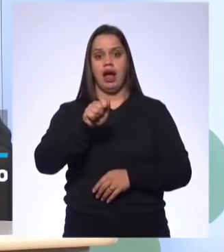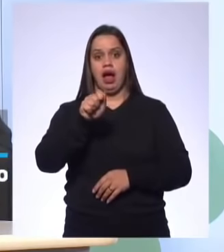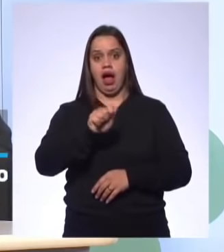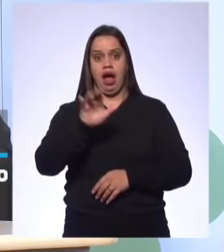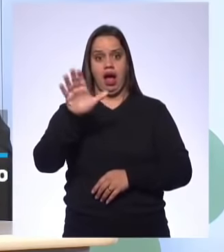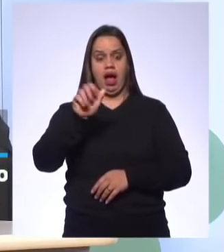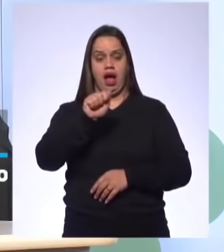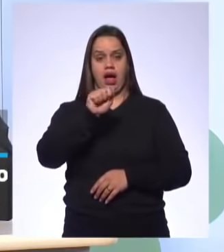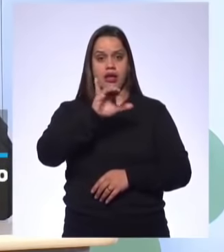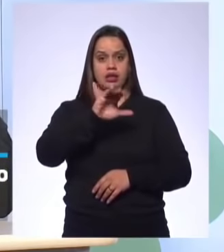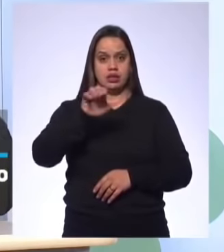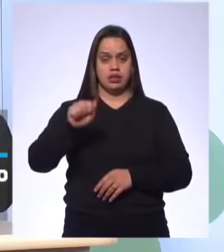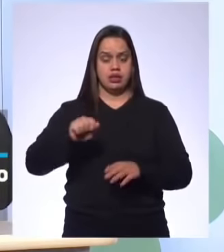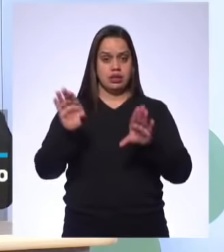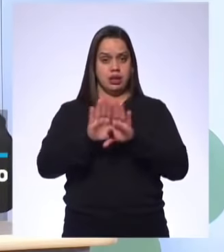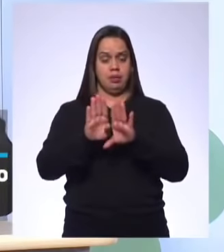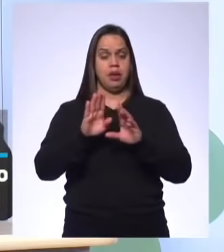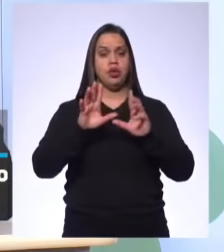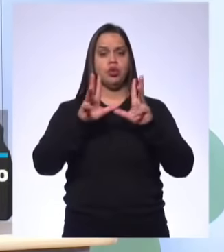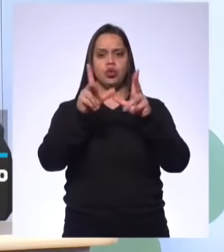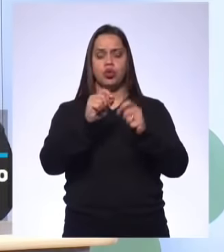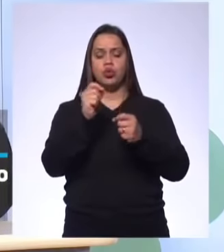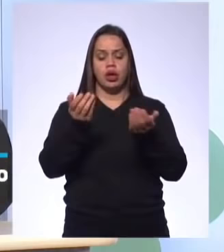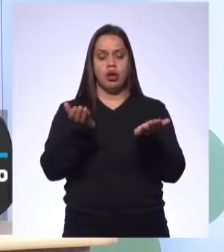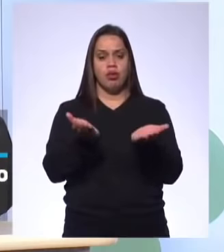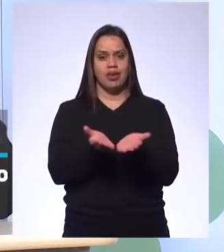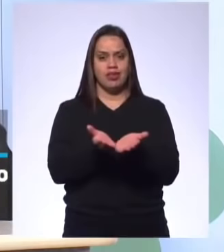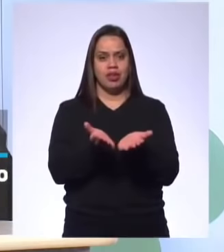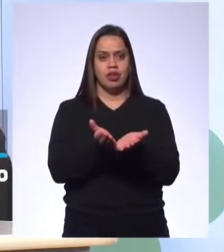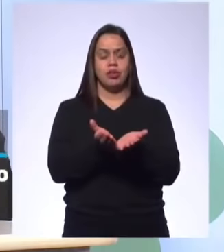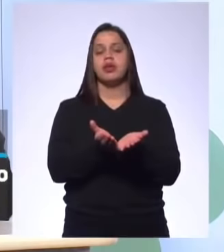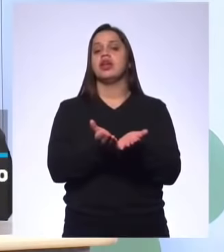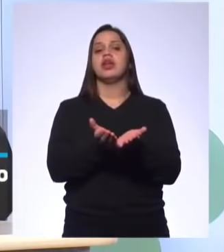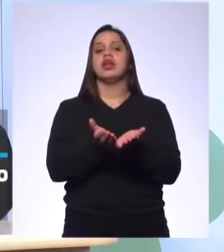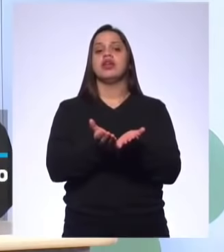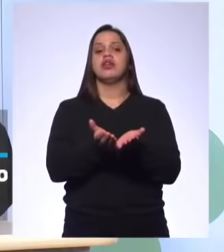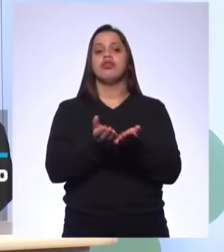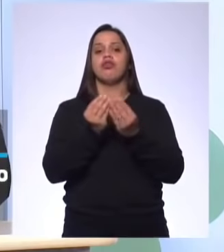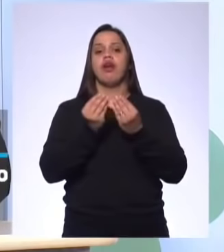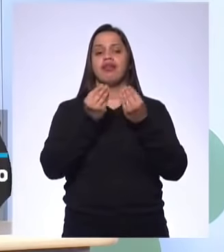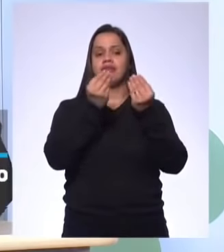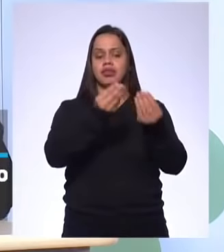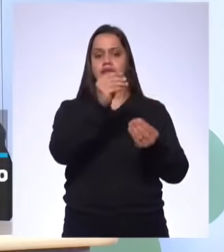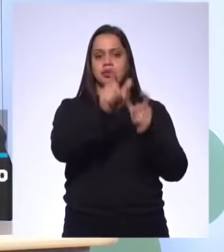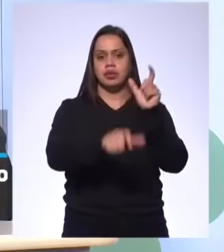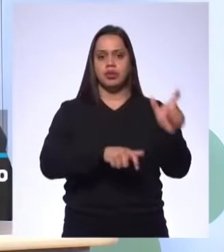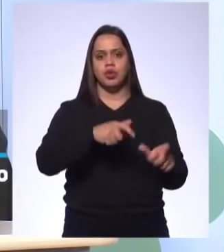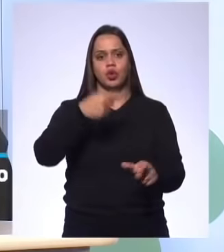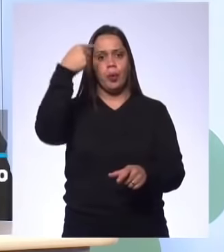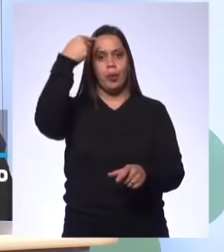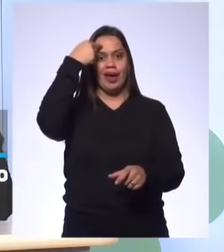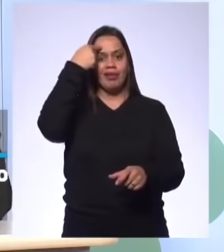claro, o cristianismo ele vai levar uma mentalidade religiosa. Isso